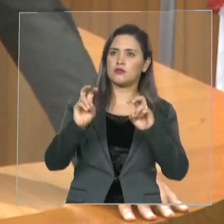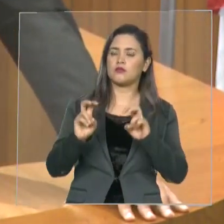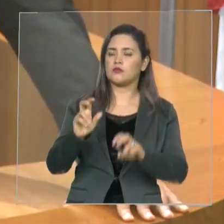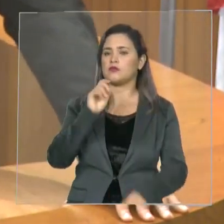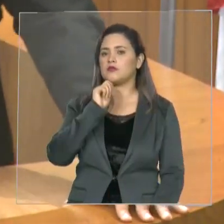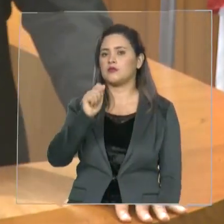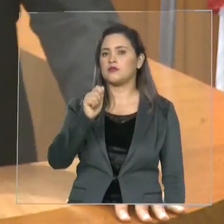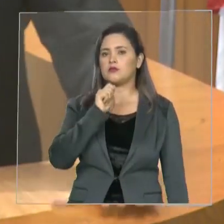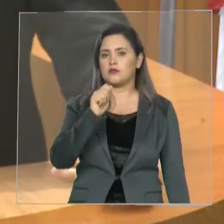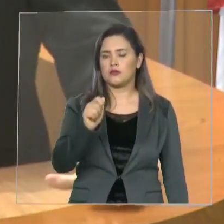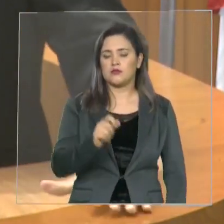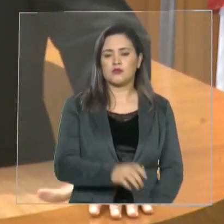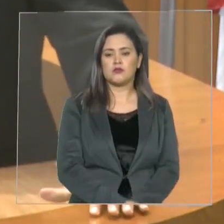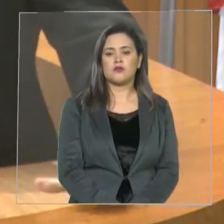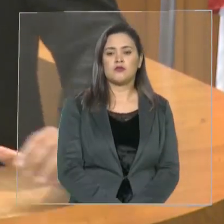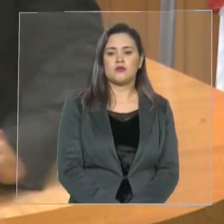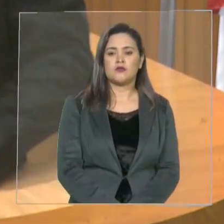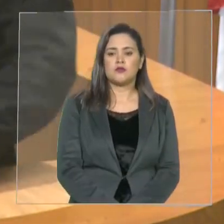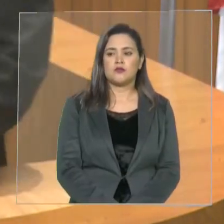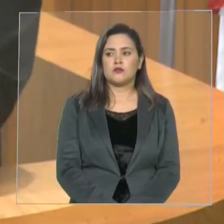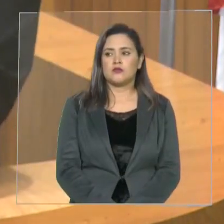Senhor presidente, eu subo essa tribuna